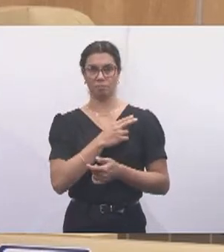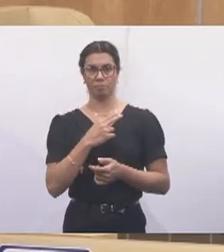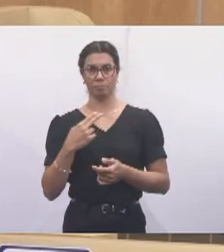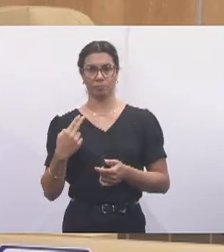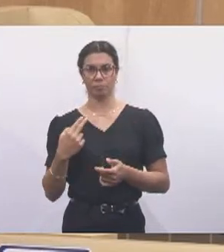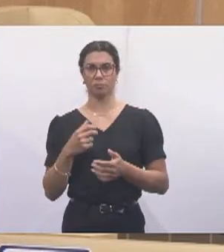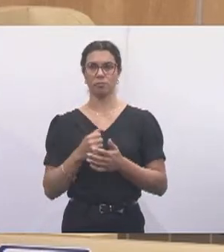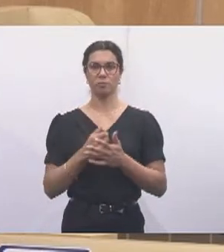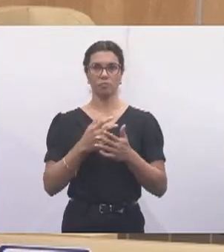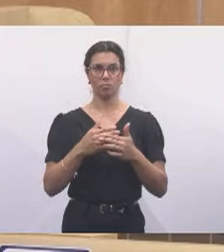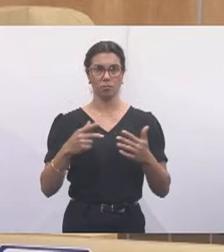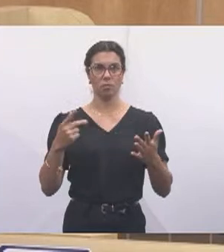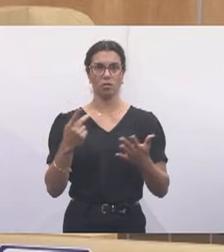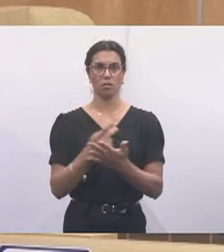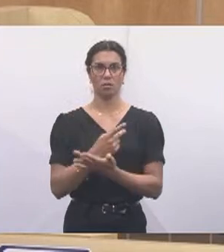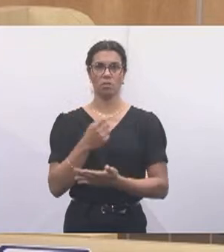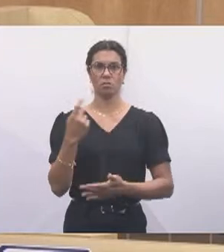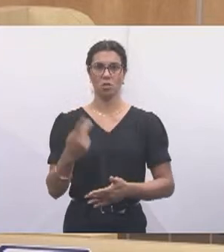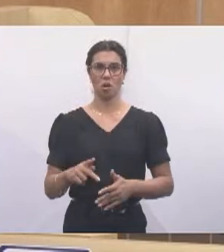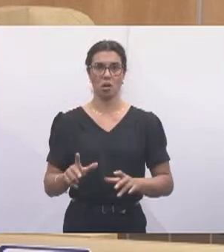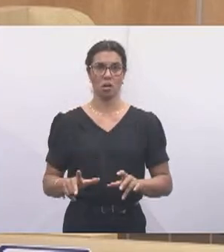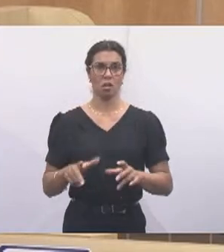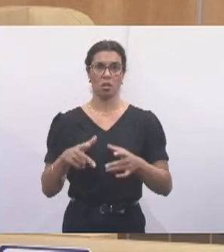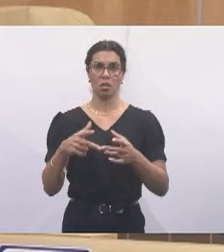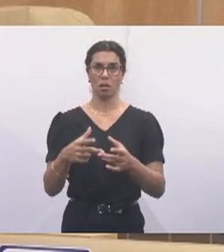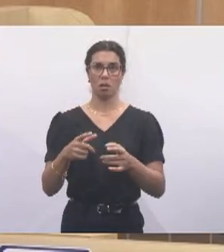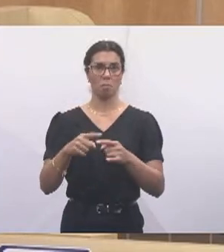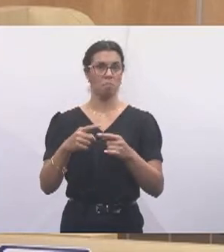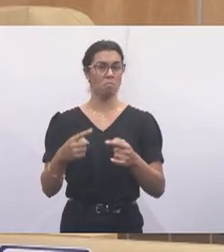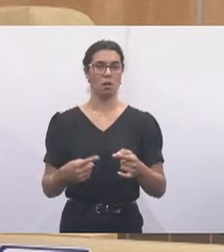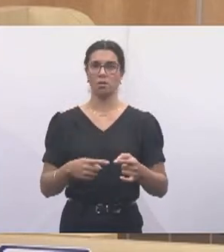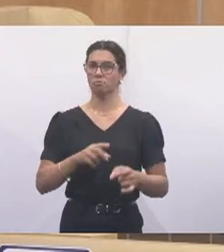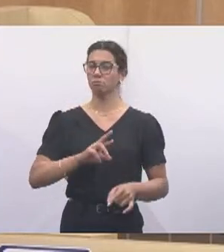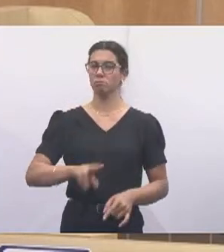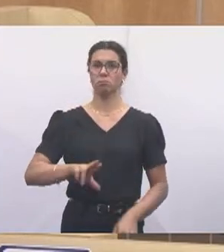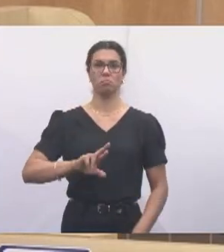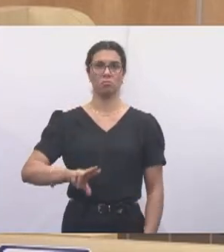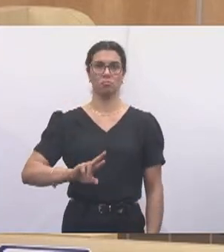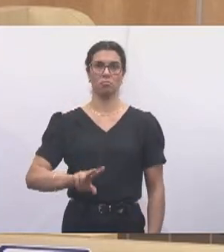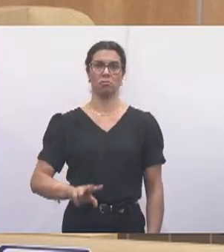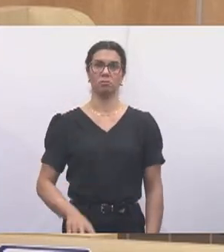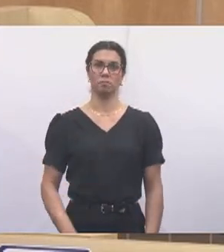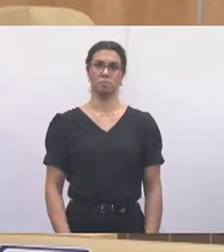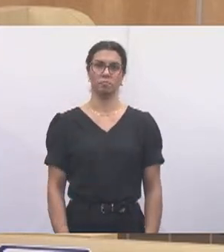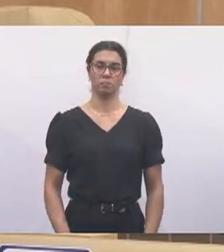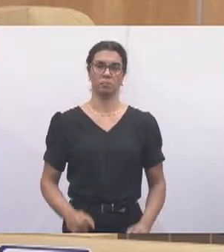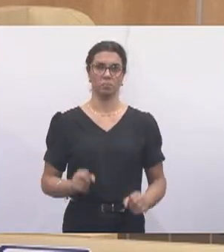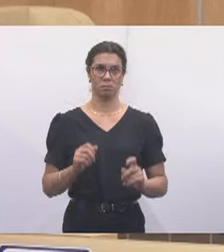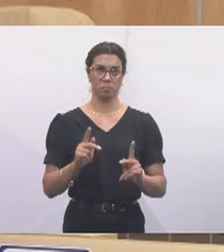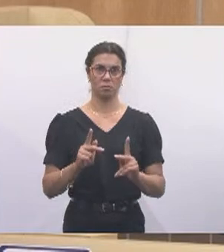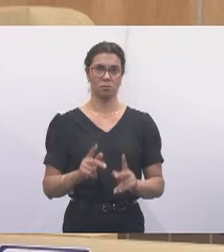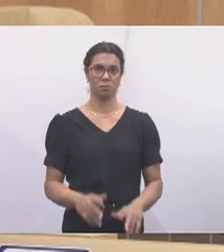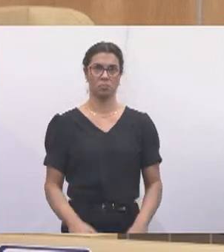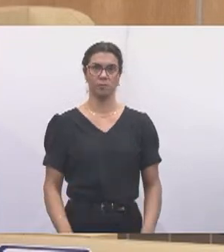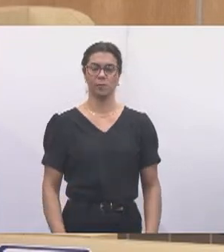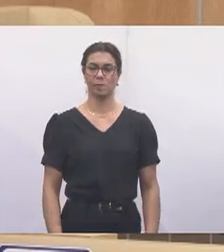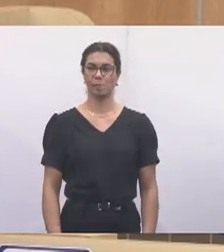alguma coisa que aconteceu aqui nesse local, onde não condiz com a realidade. Tá ok?